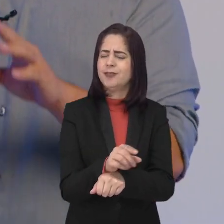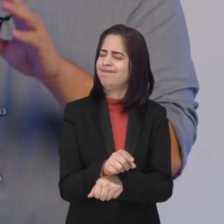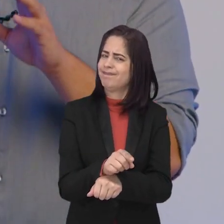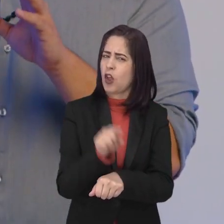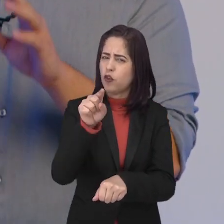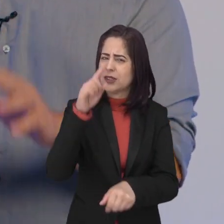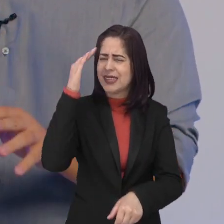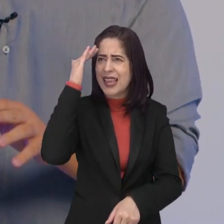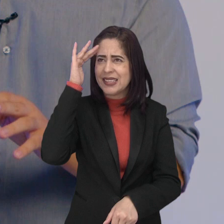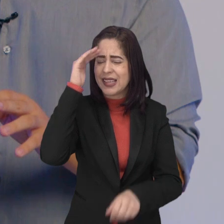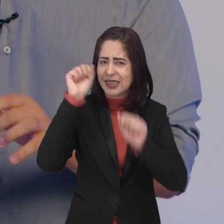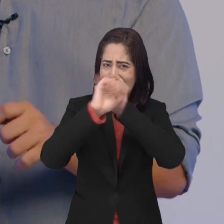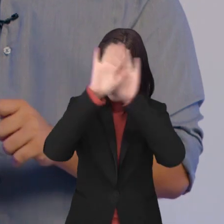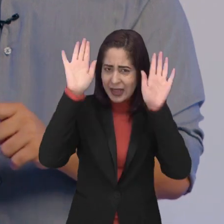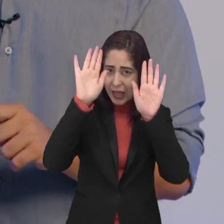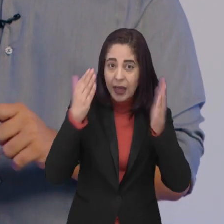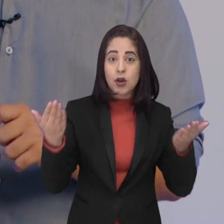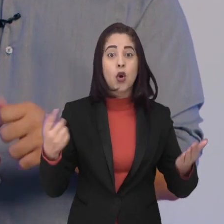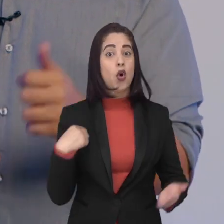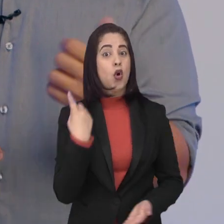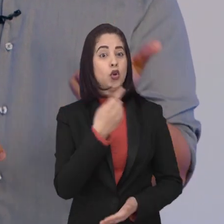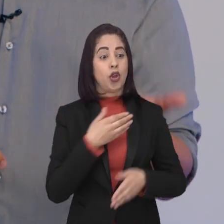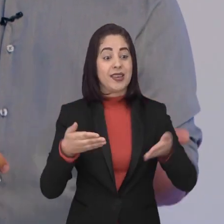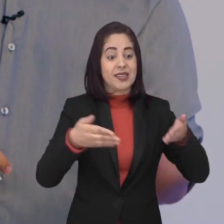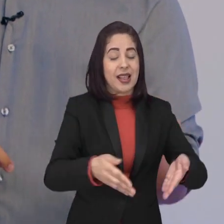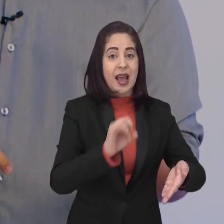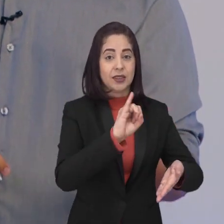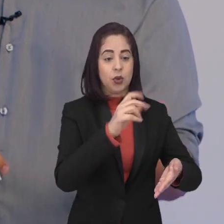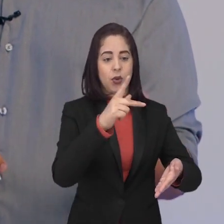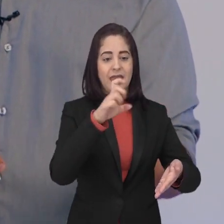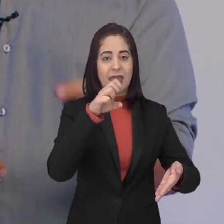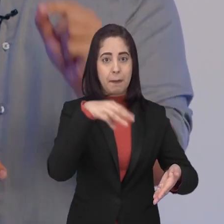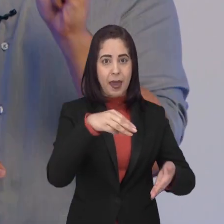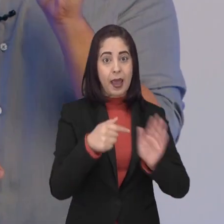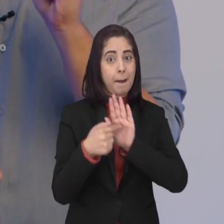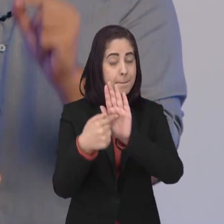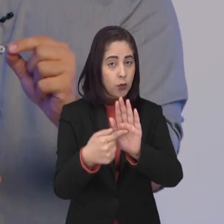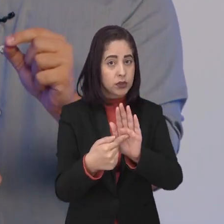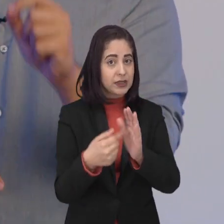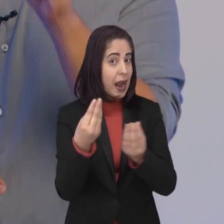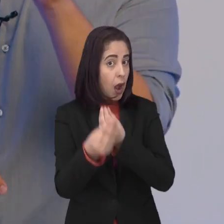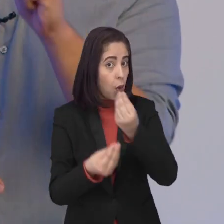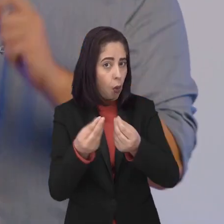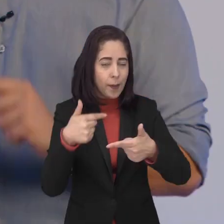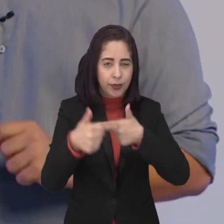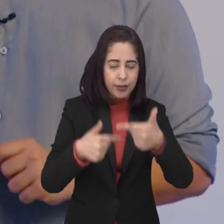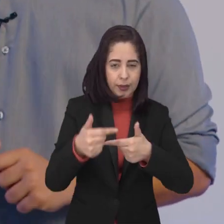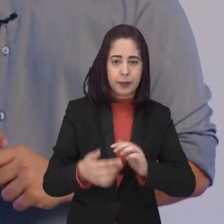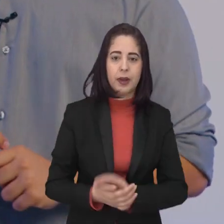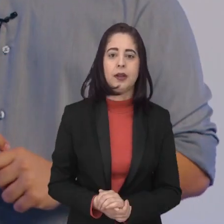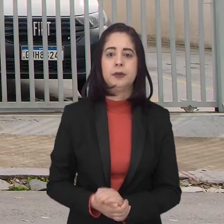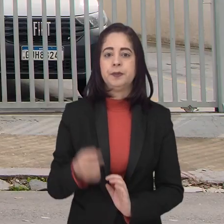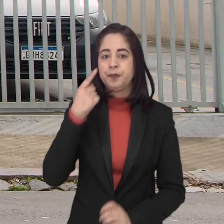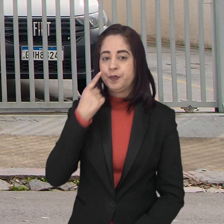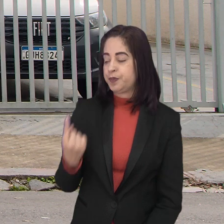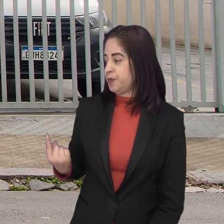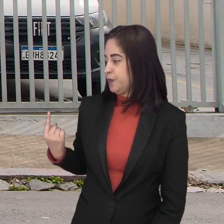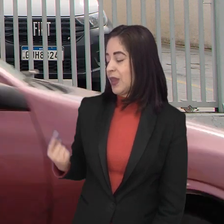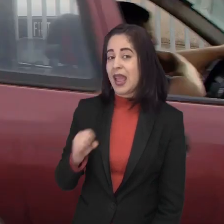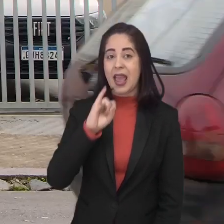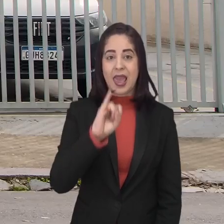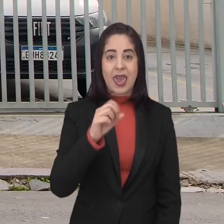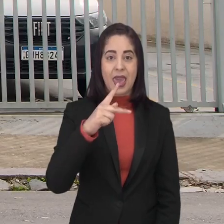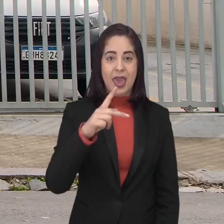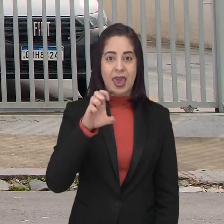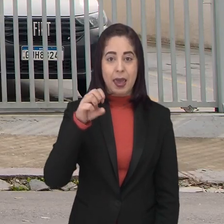Para você entender melhor esse trabalho, nossa equipe foi até o IPEM de São José dos Campos e mostra agora o que é feito por lá. No IPEM,